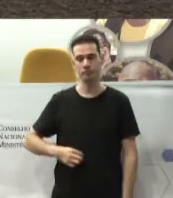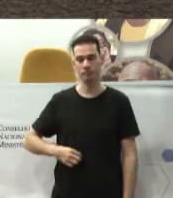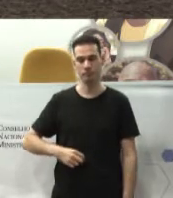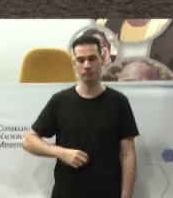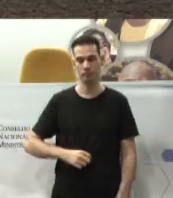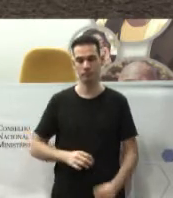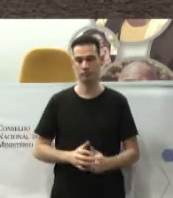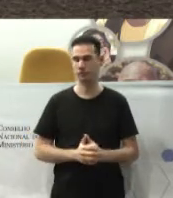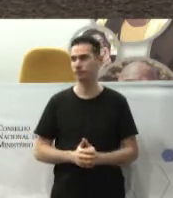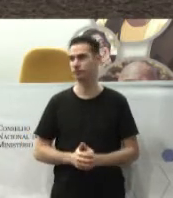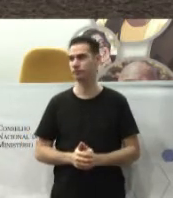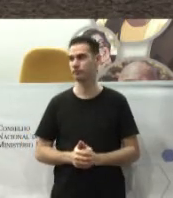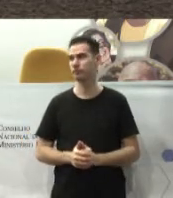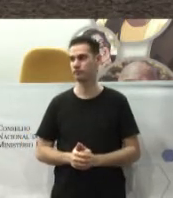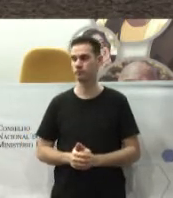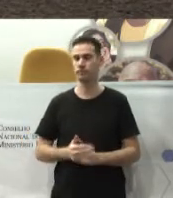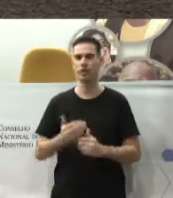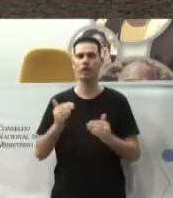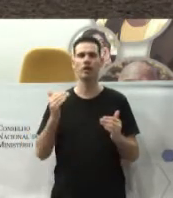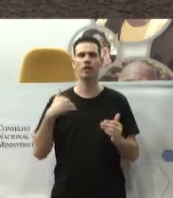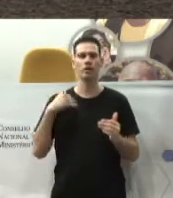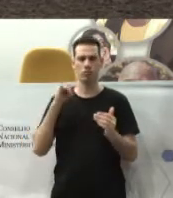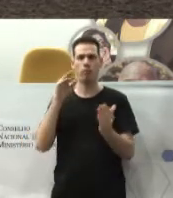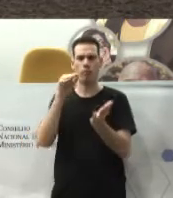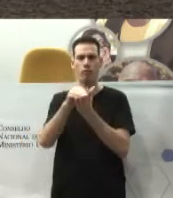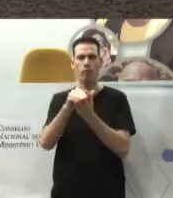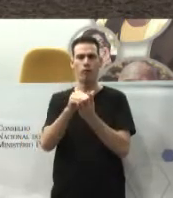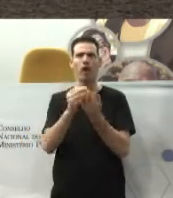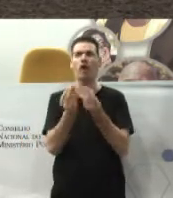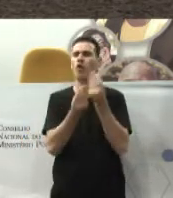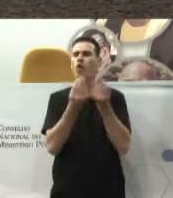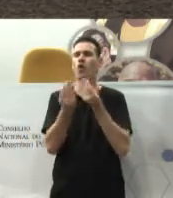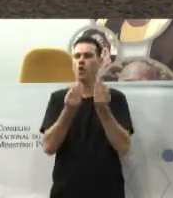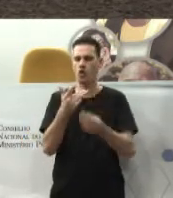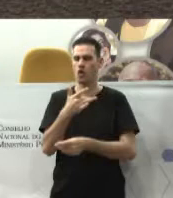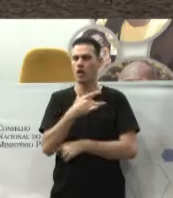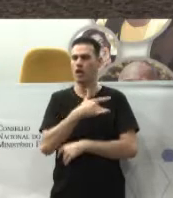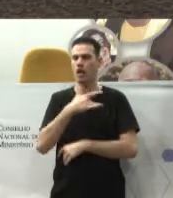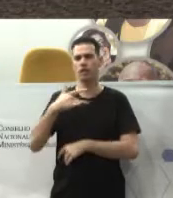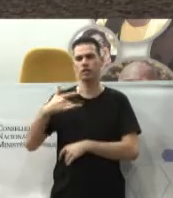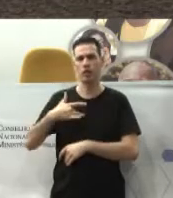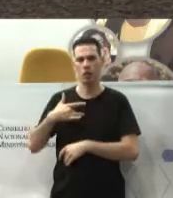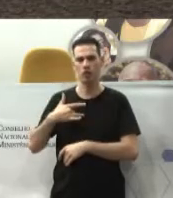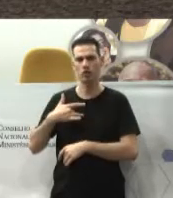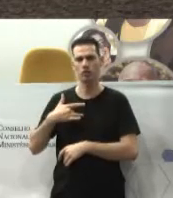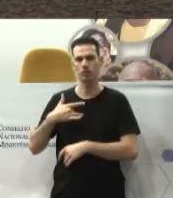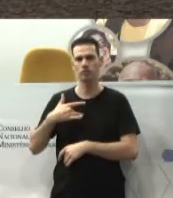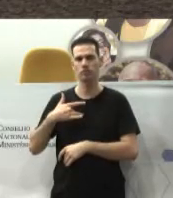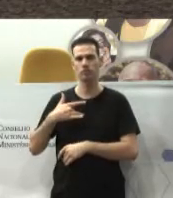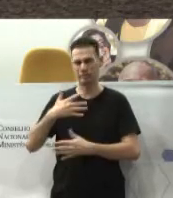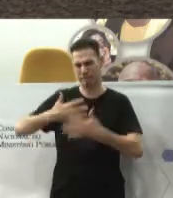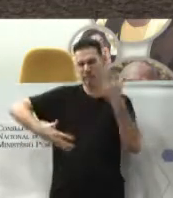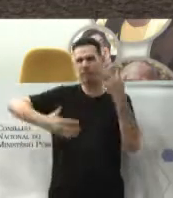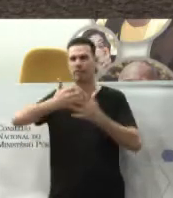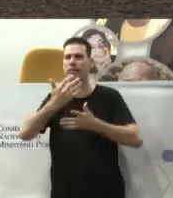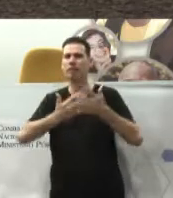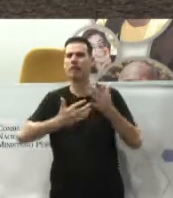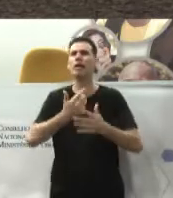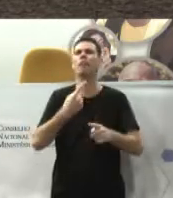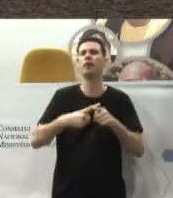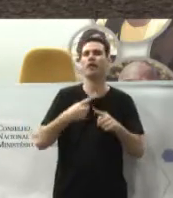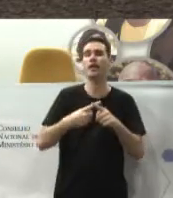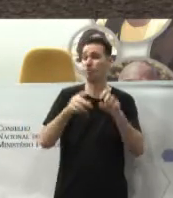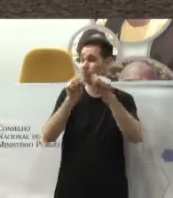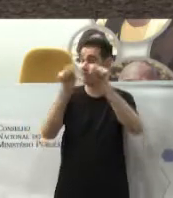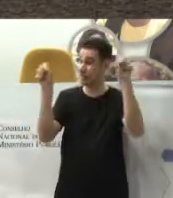E aí, para caminhar para a minha conclusão. Como é que a saúde complica isso? A saúde complica porque, de fato, o sistema é muito